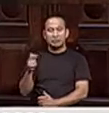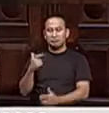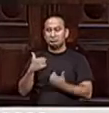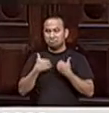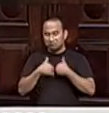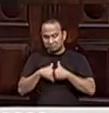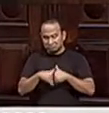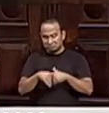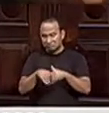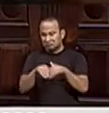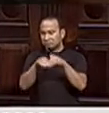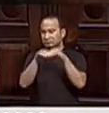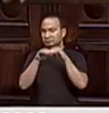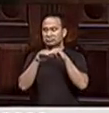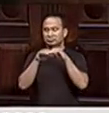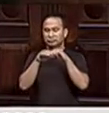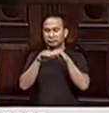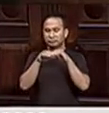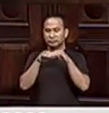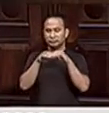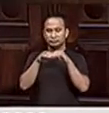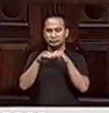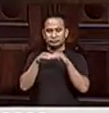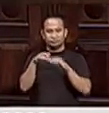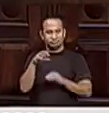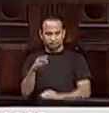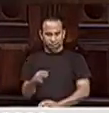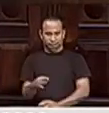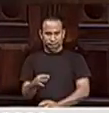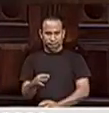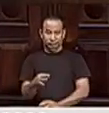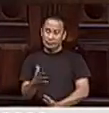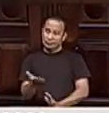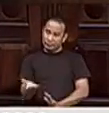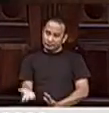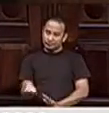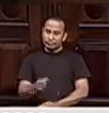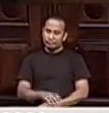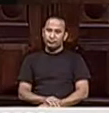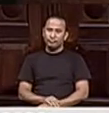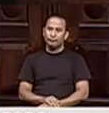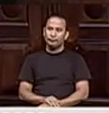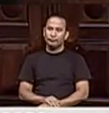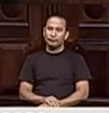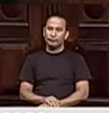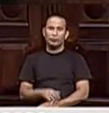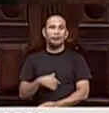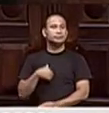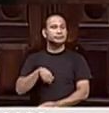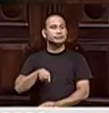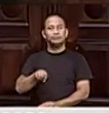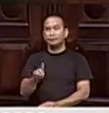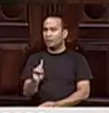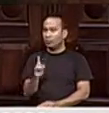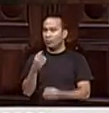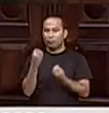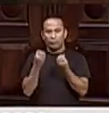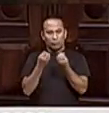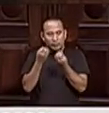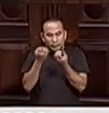manteve a necessária serenidade. Pô. Aliás, não foi o